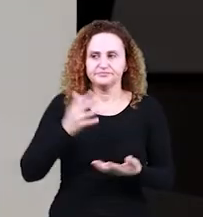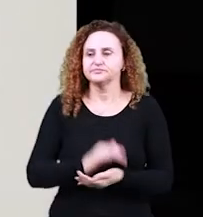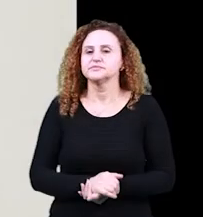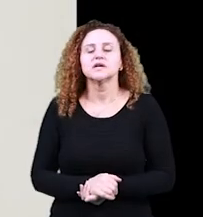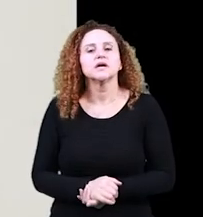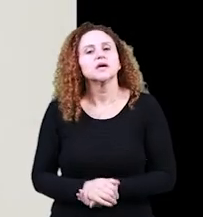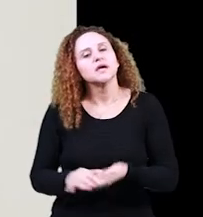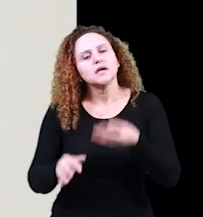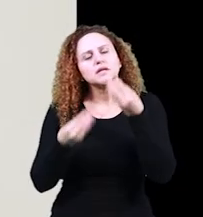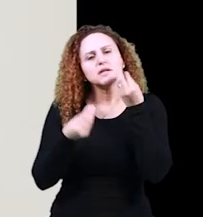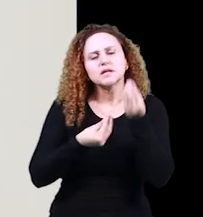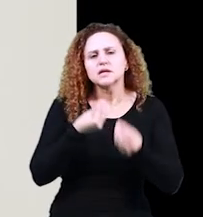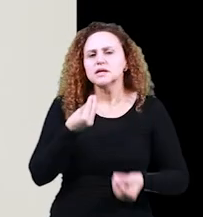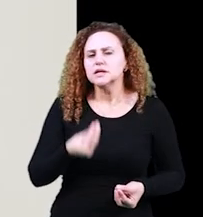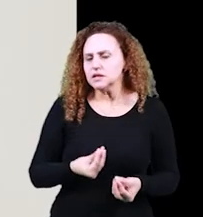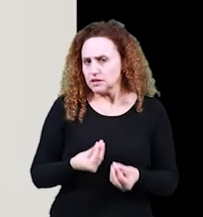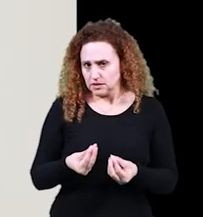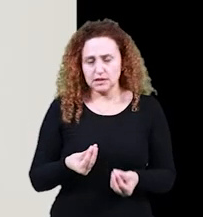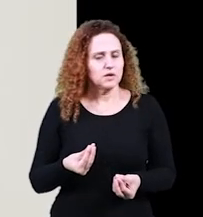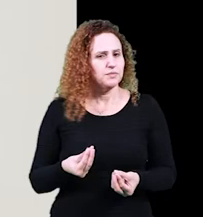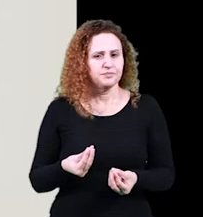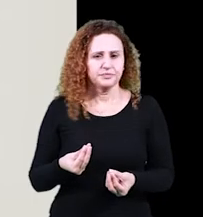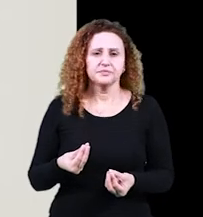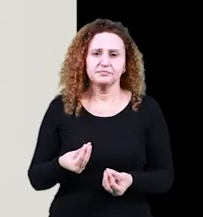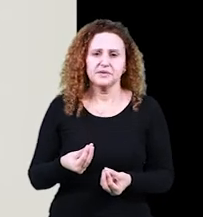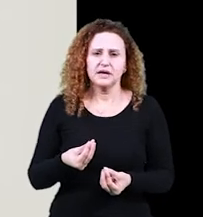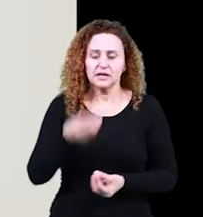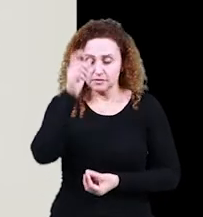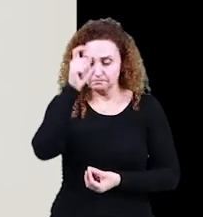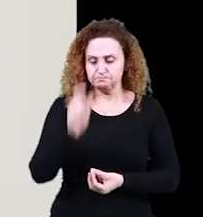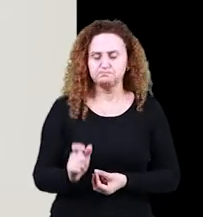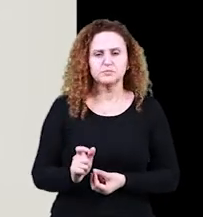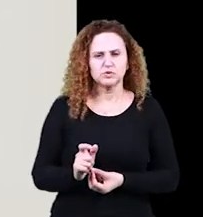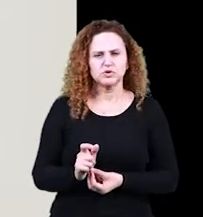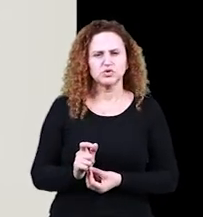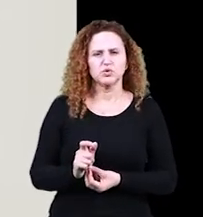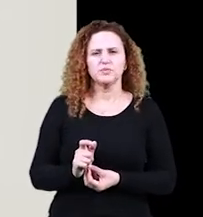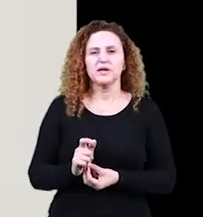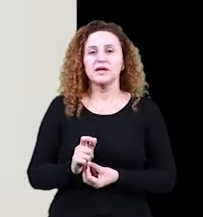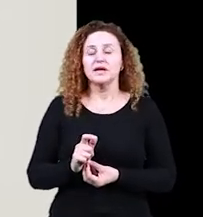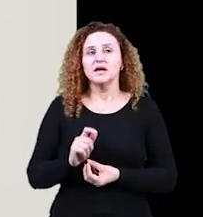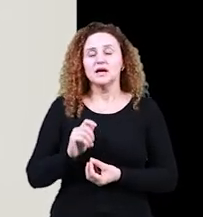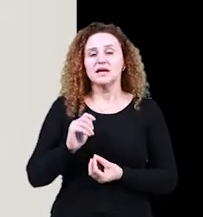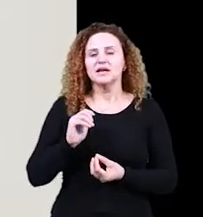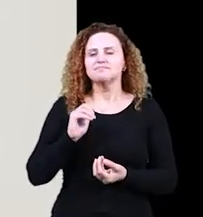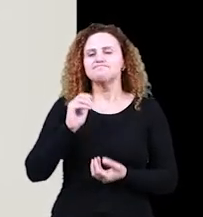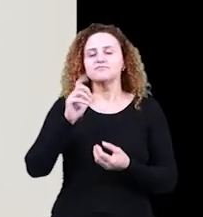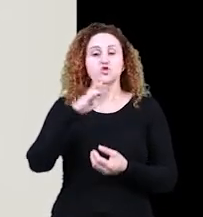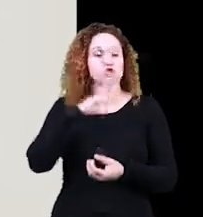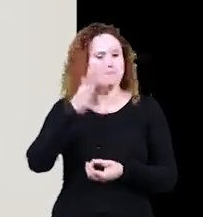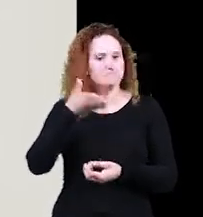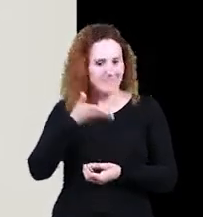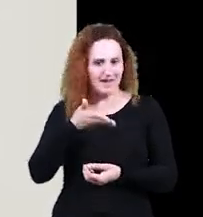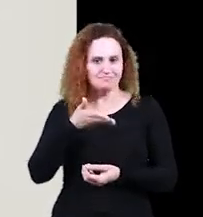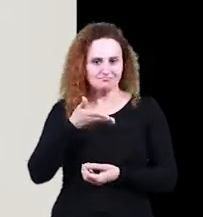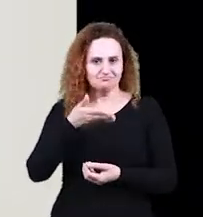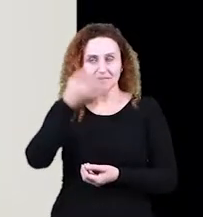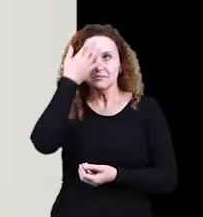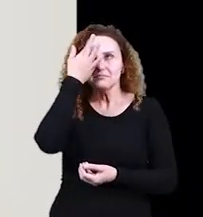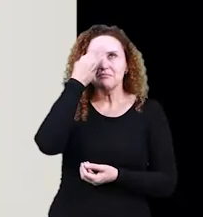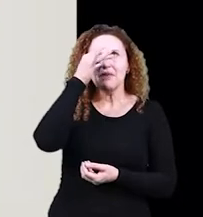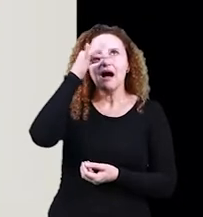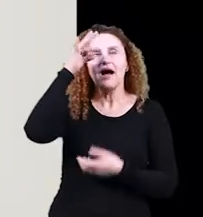aí ele disse que o falante desenvolve o conhecimento determinado a língua a partir das regras que traz internalizados no